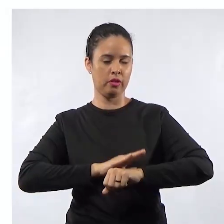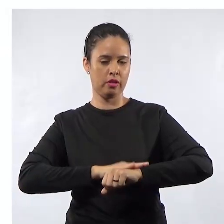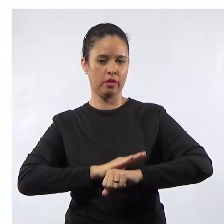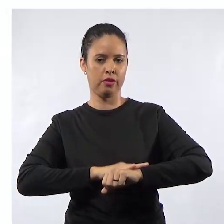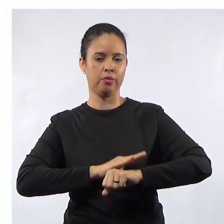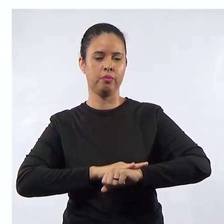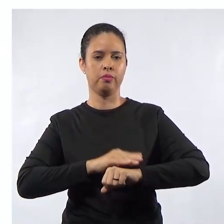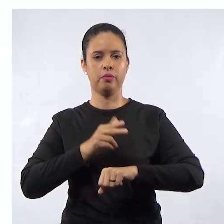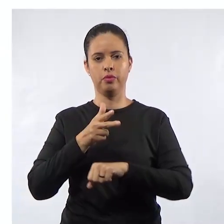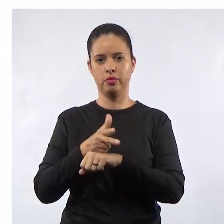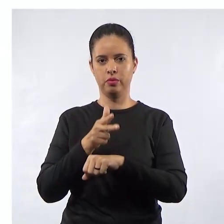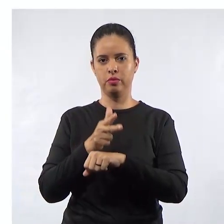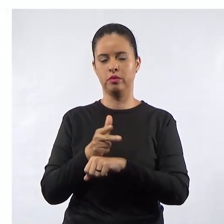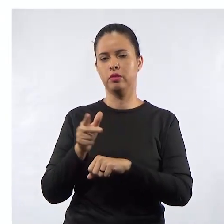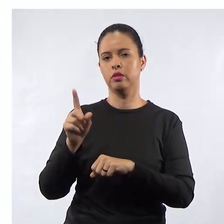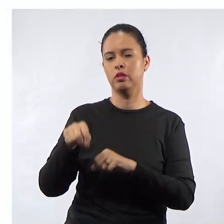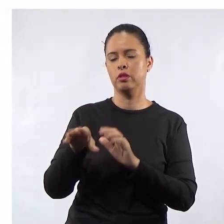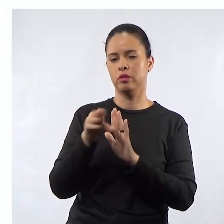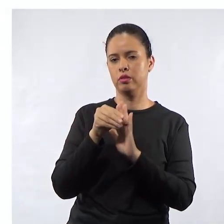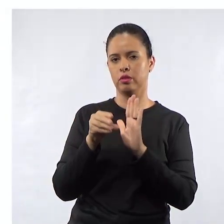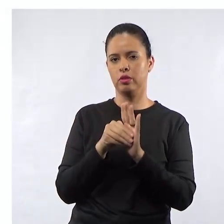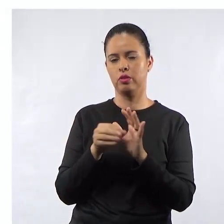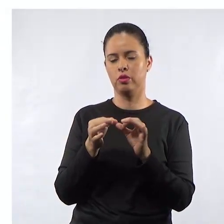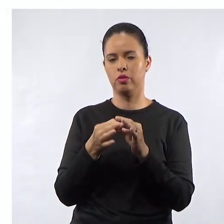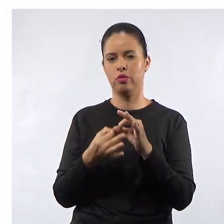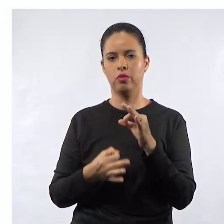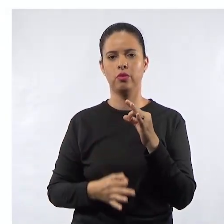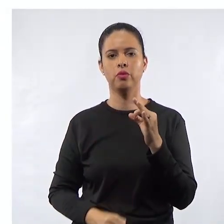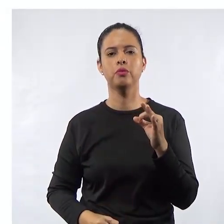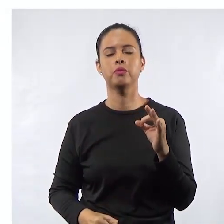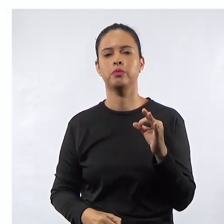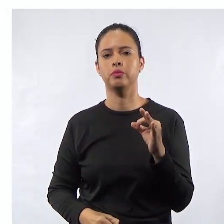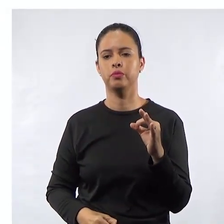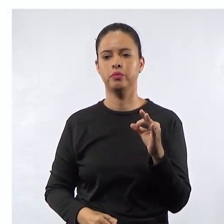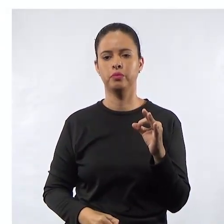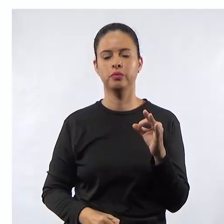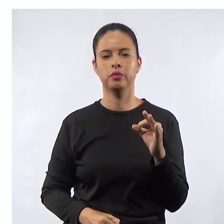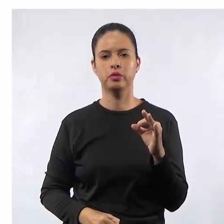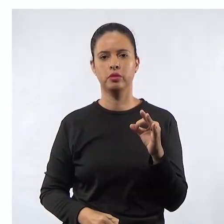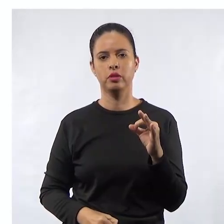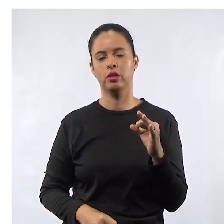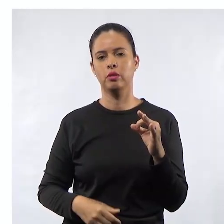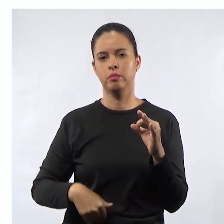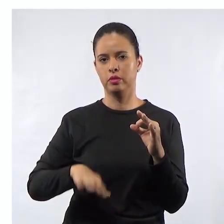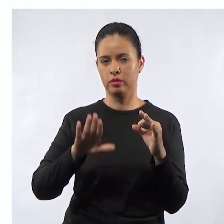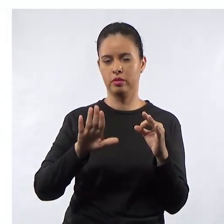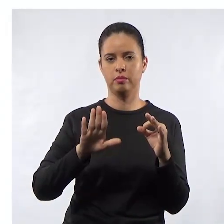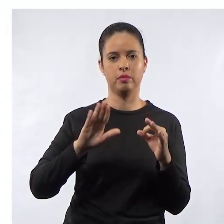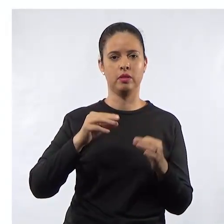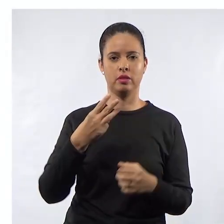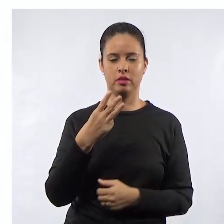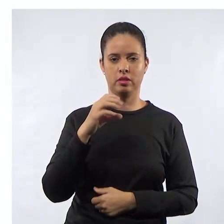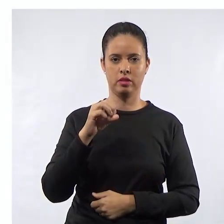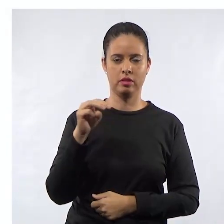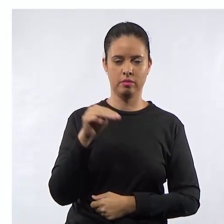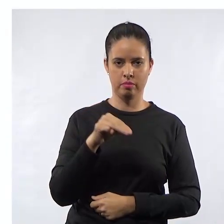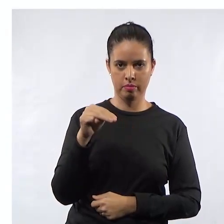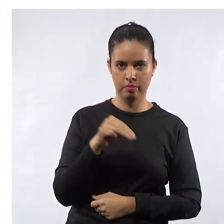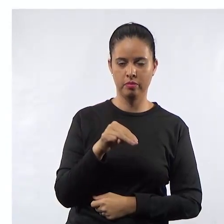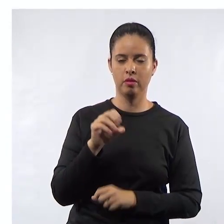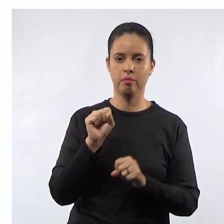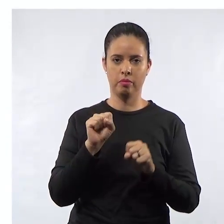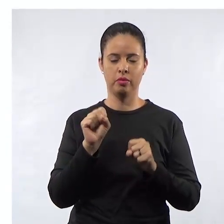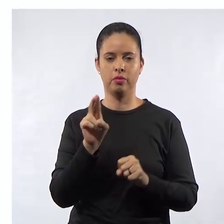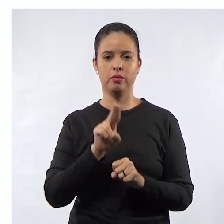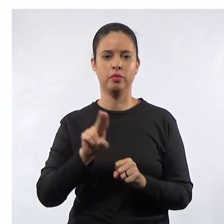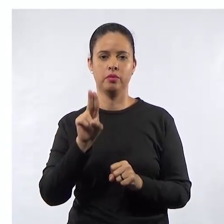aqui, aproveitar o tempo, né, do vídeo pra gente, porque é um conteúdo bem extenso. Essa parte, ela demanda mais do que